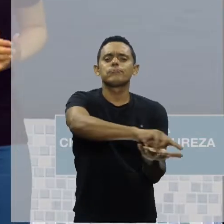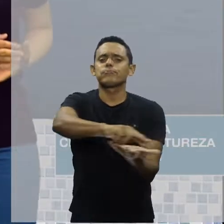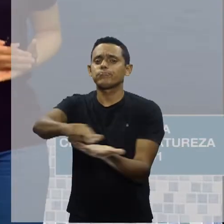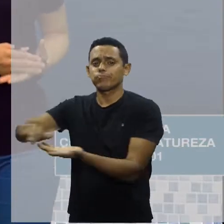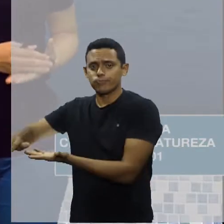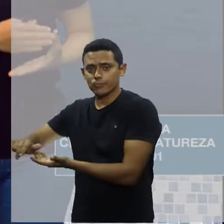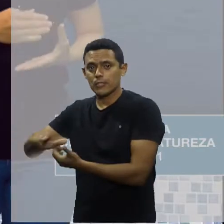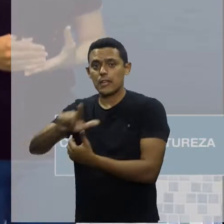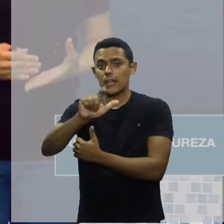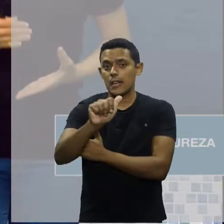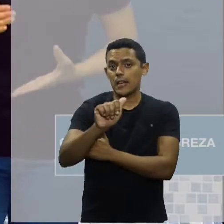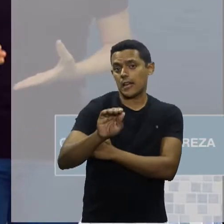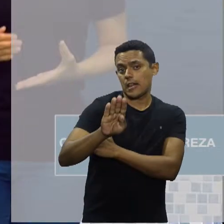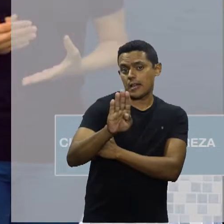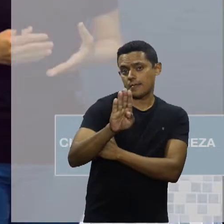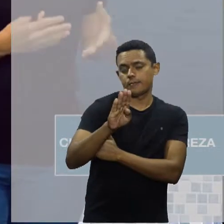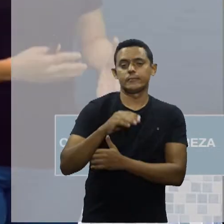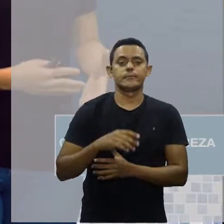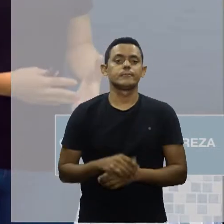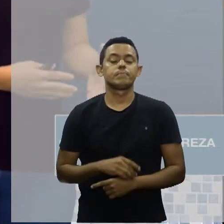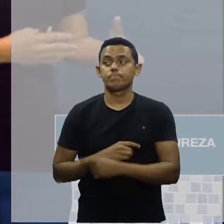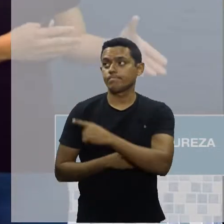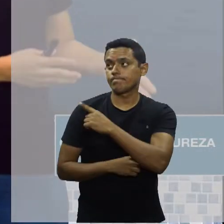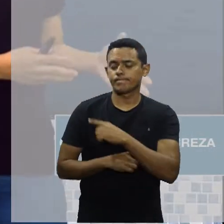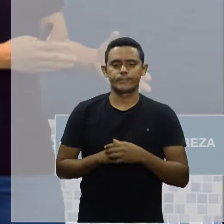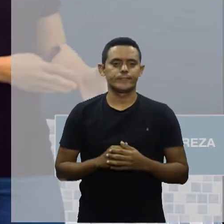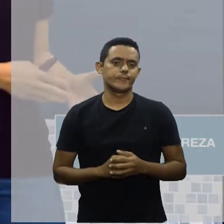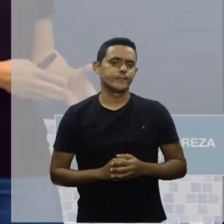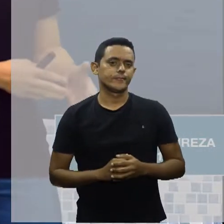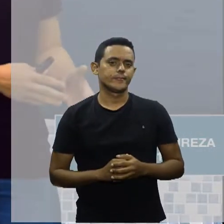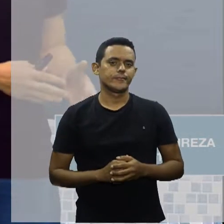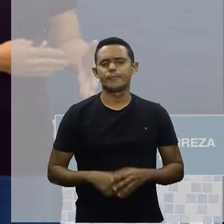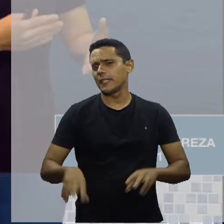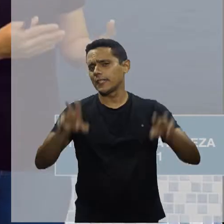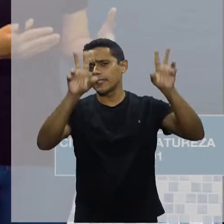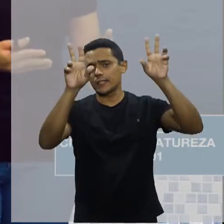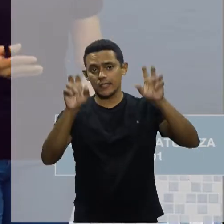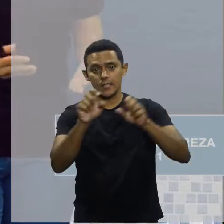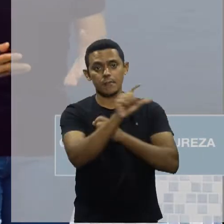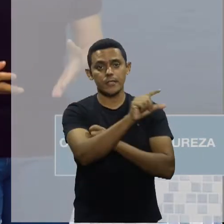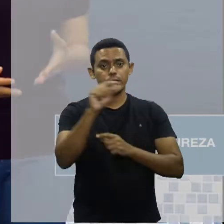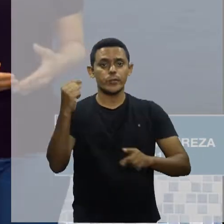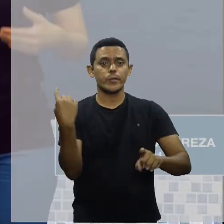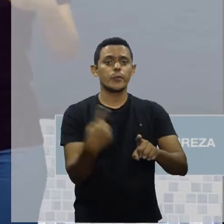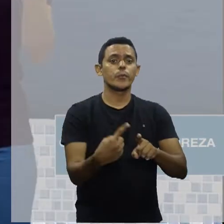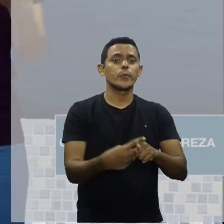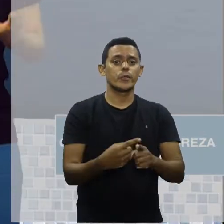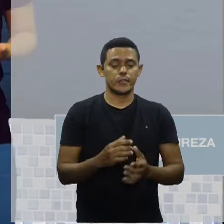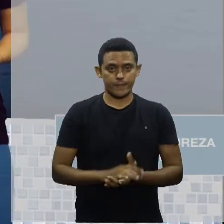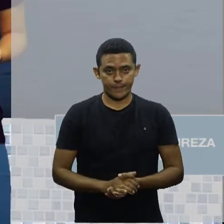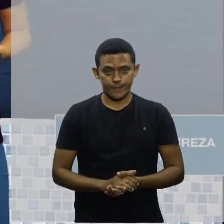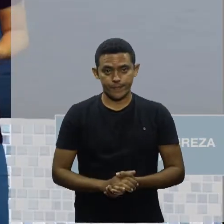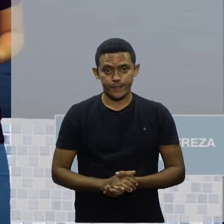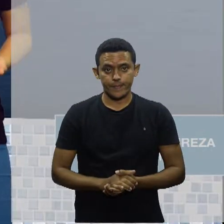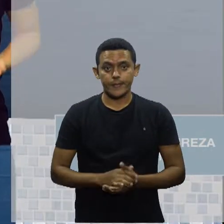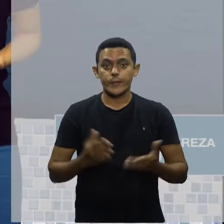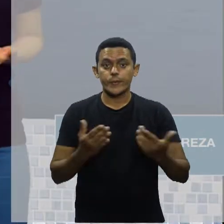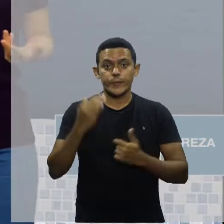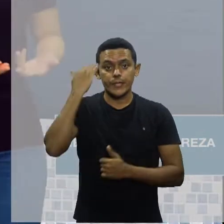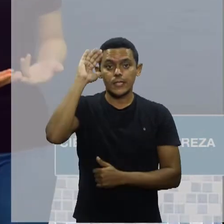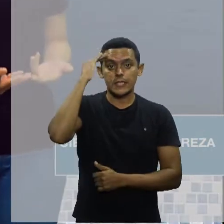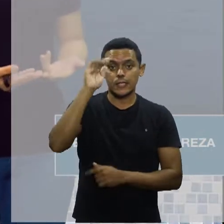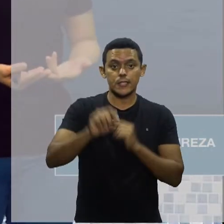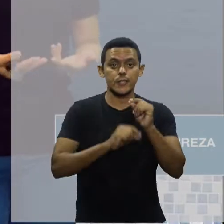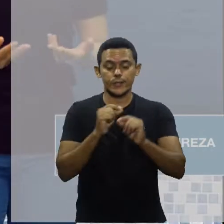primeiro tema, por que a gente escolheu esse primeiro tema para a aula de Ciências? A gente entendeu que é um tema introdutório a